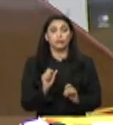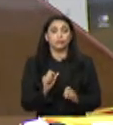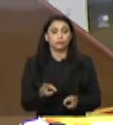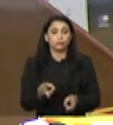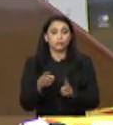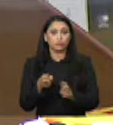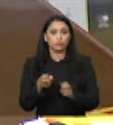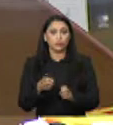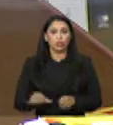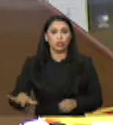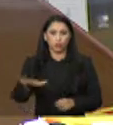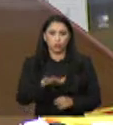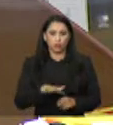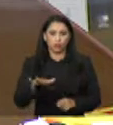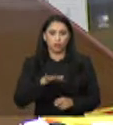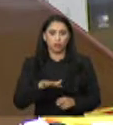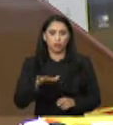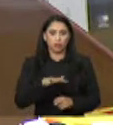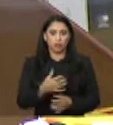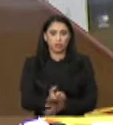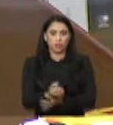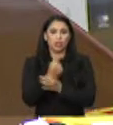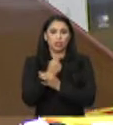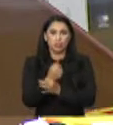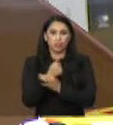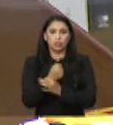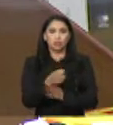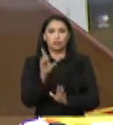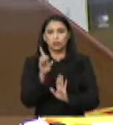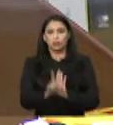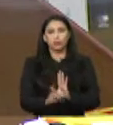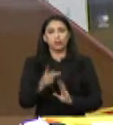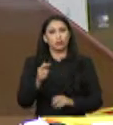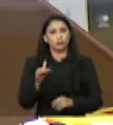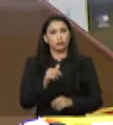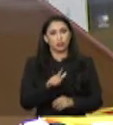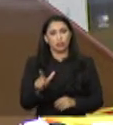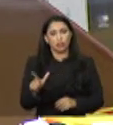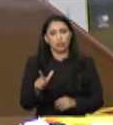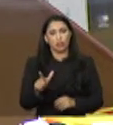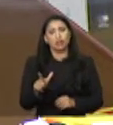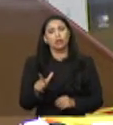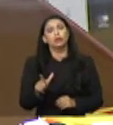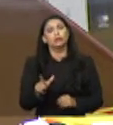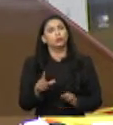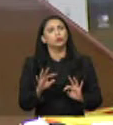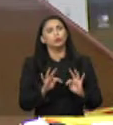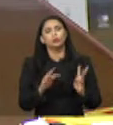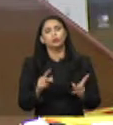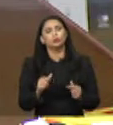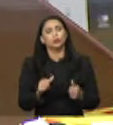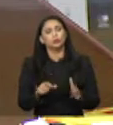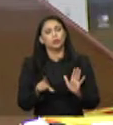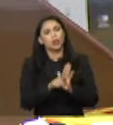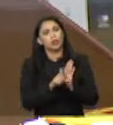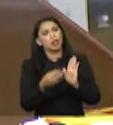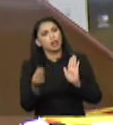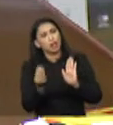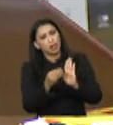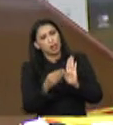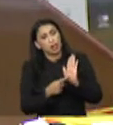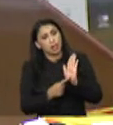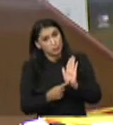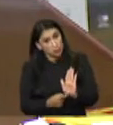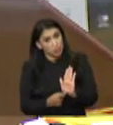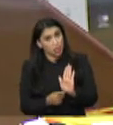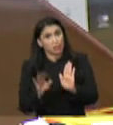administrativa podem ser aplicadas retroativamente vota o ministro Nunes Marques determinar